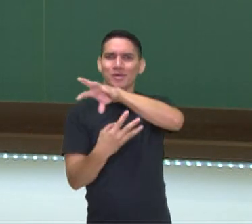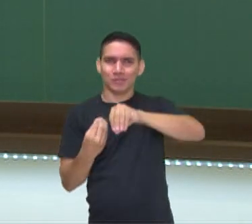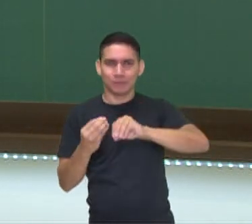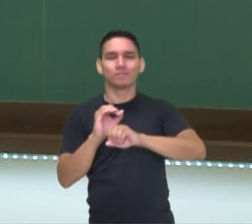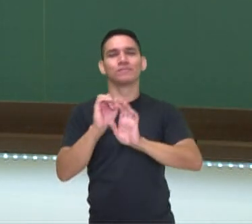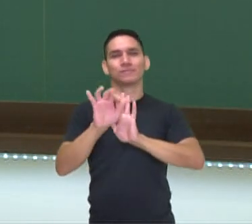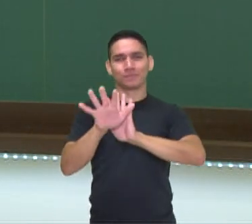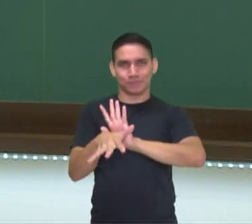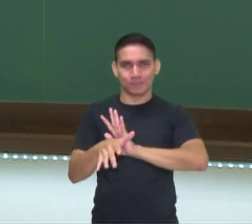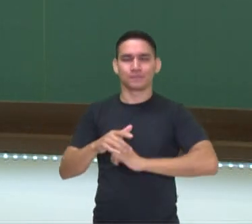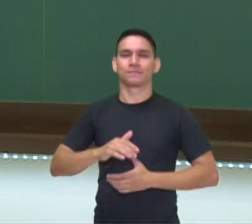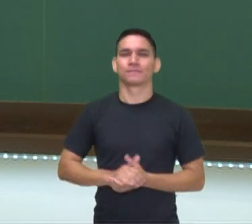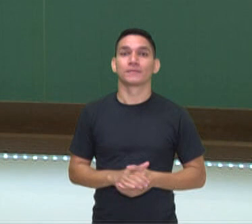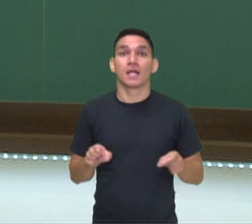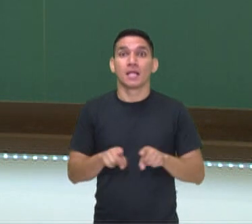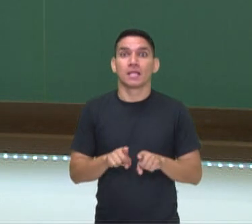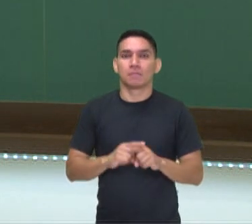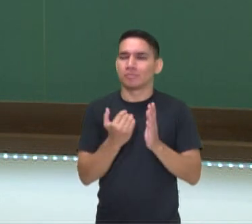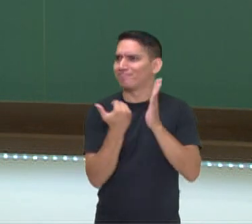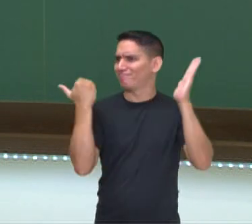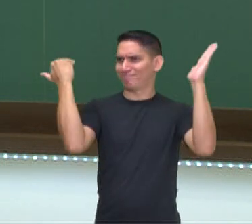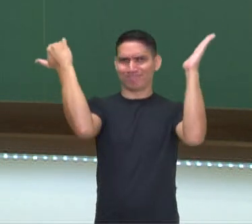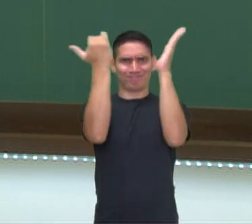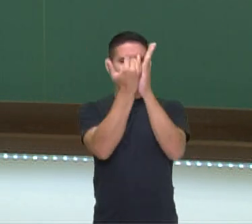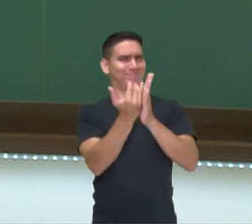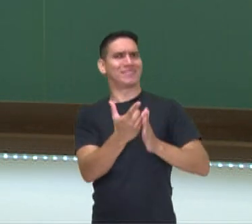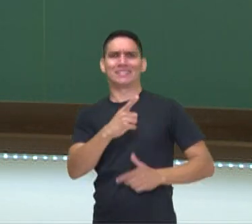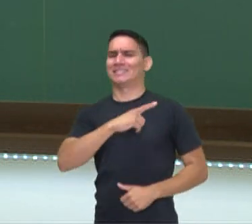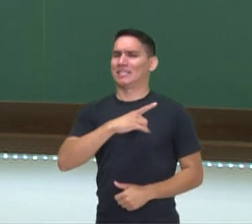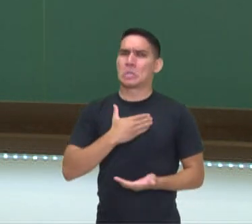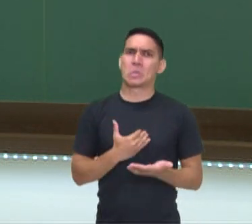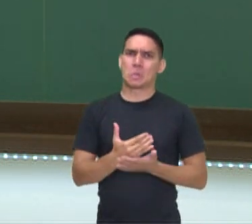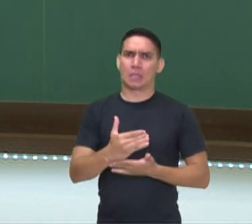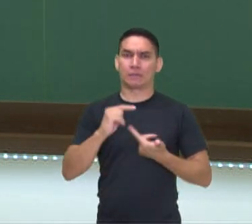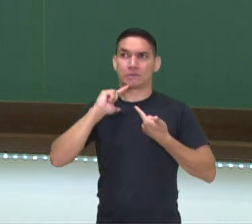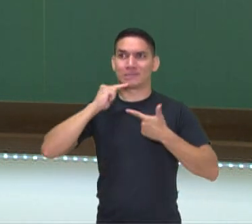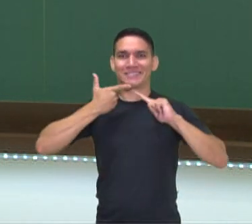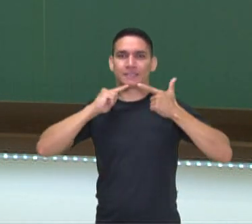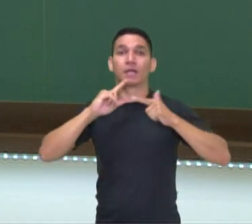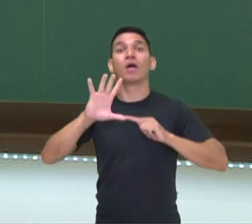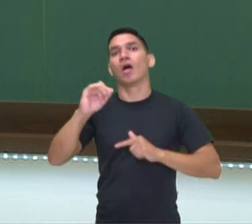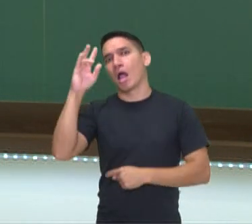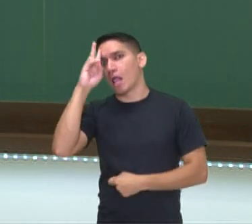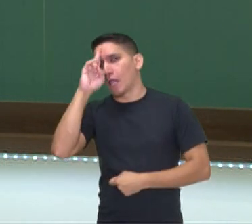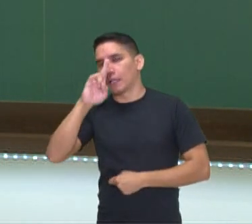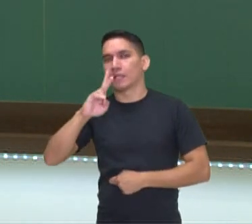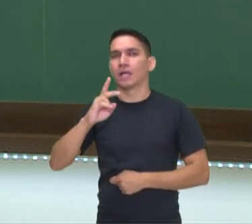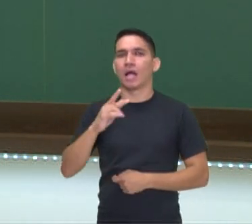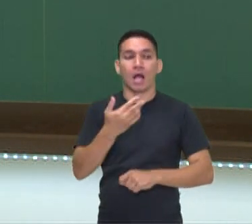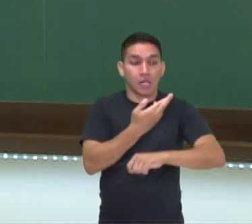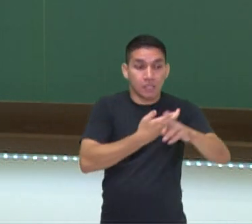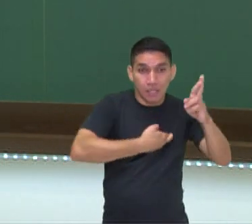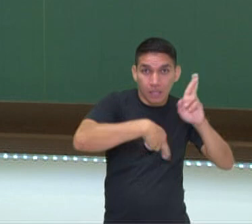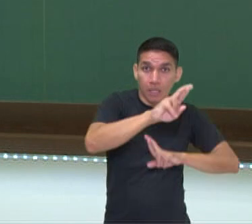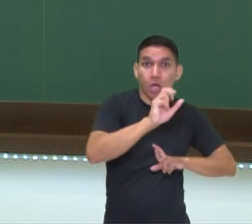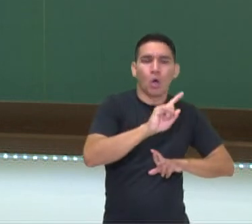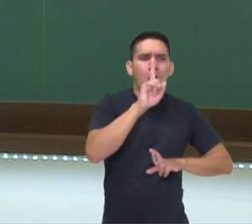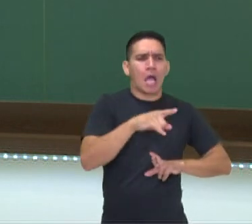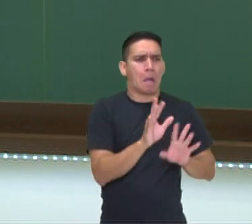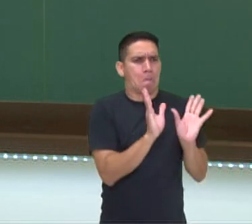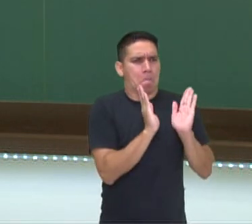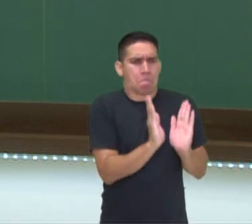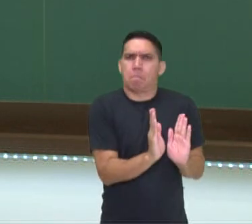do início, o ápice da intensidade dramática. Lembre-se, no Renascimento era a